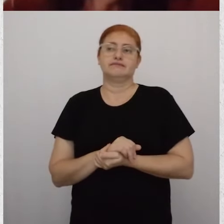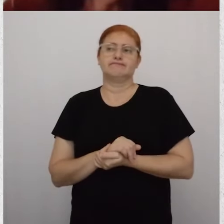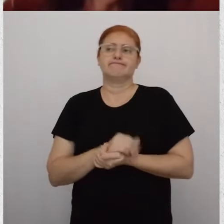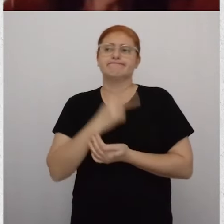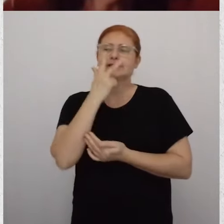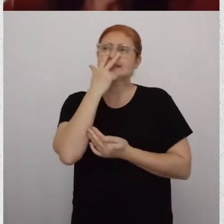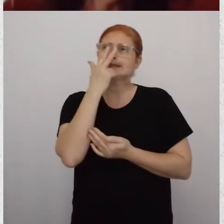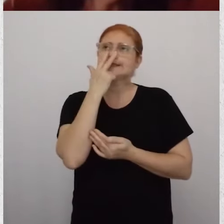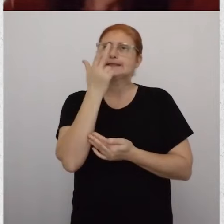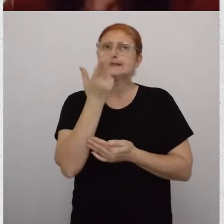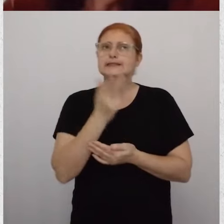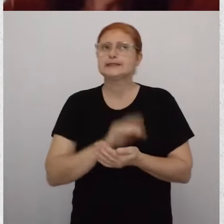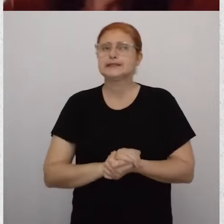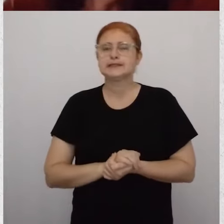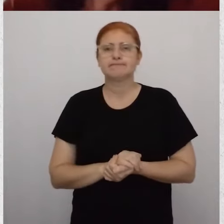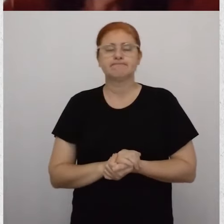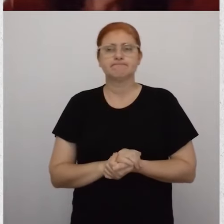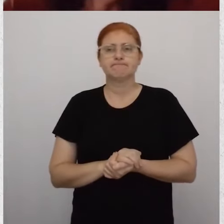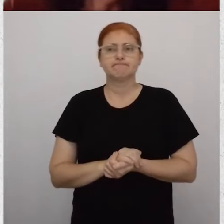parece muito,